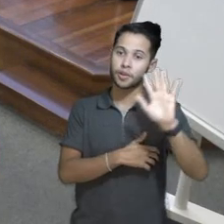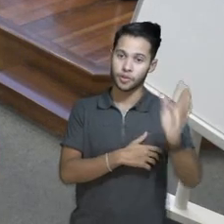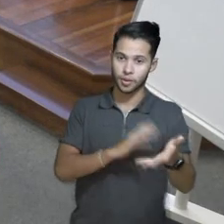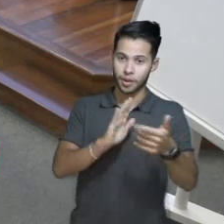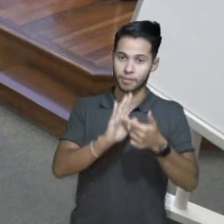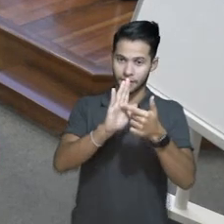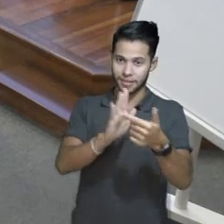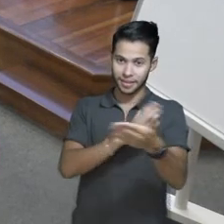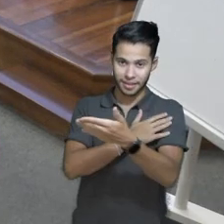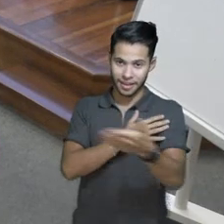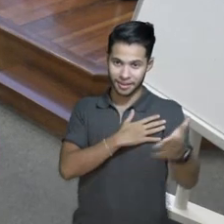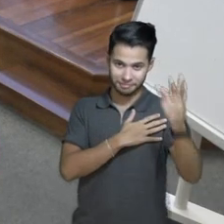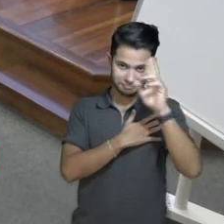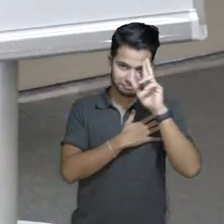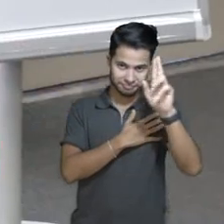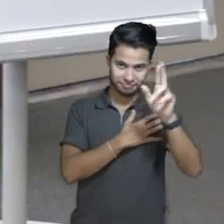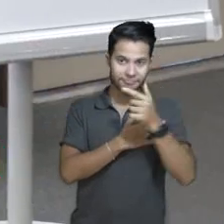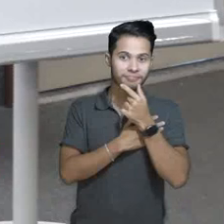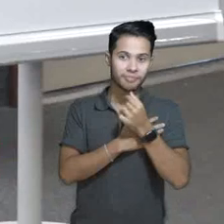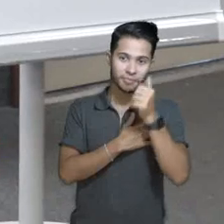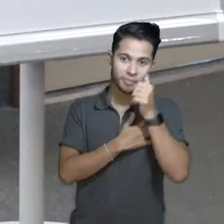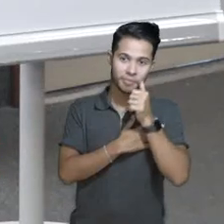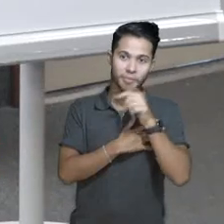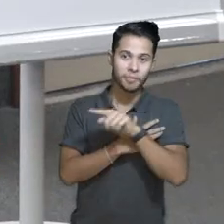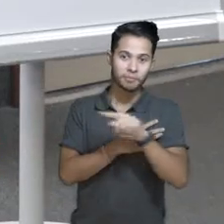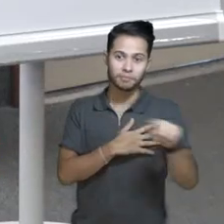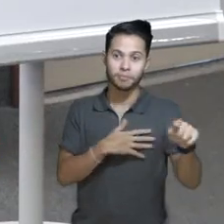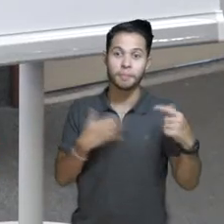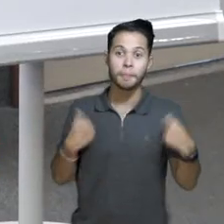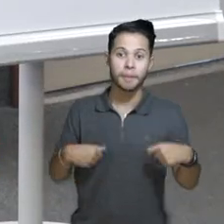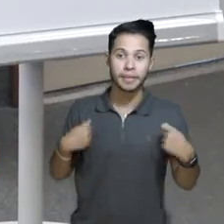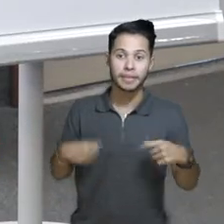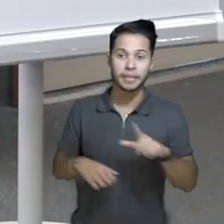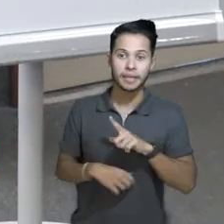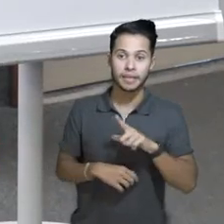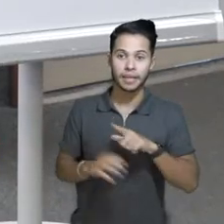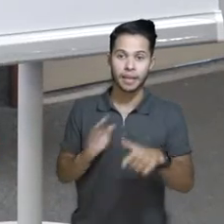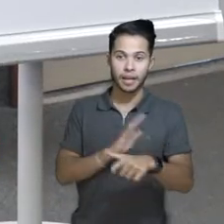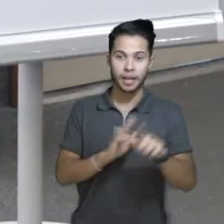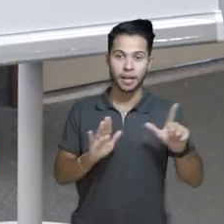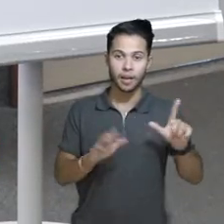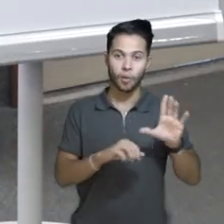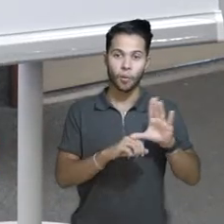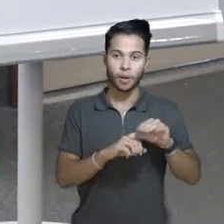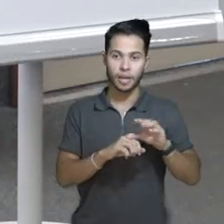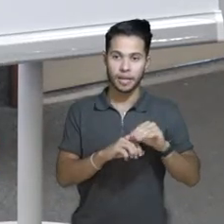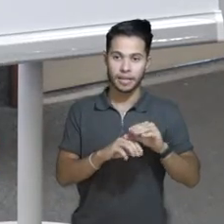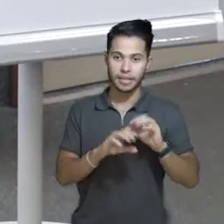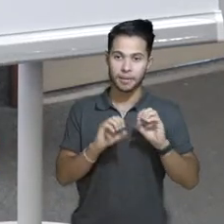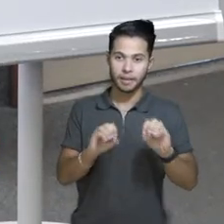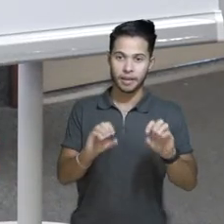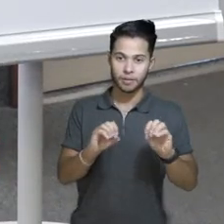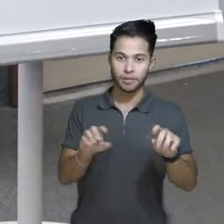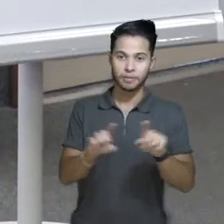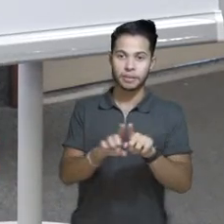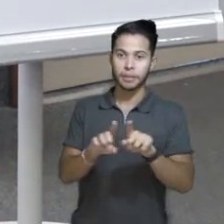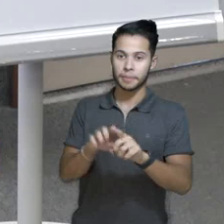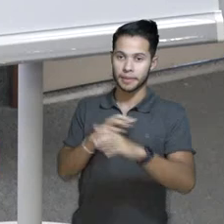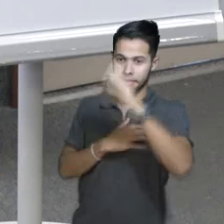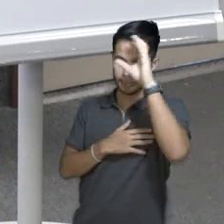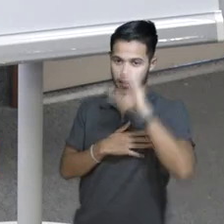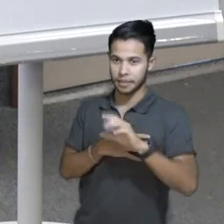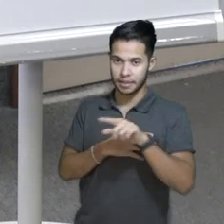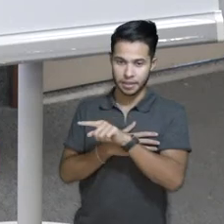e senhoras H necessidade de ter conhecimento dessa educação e dessa cidadania para que